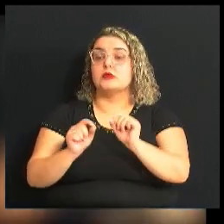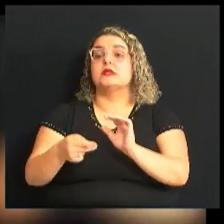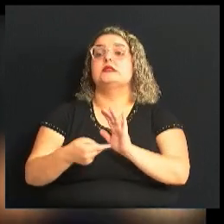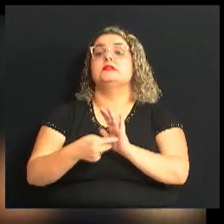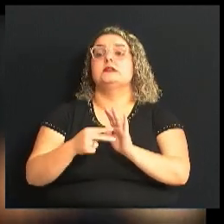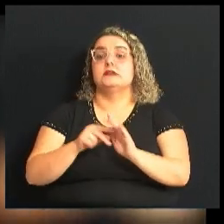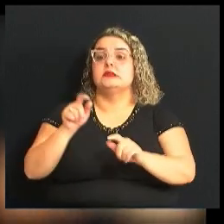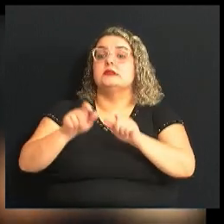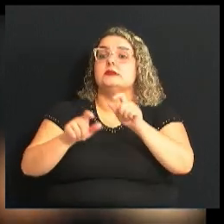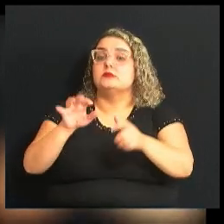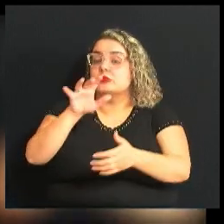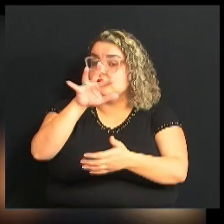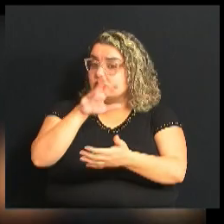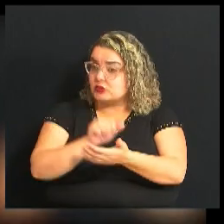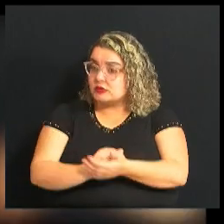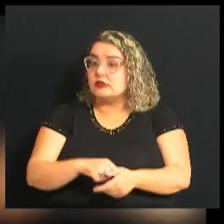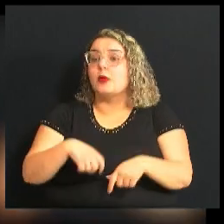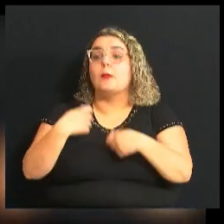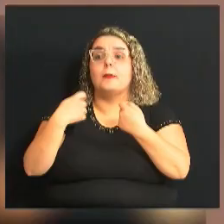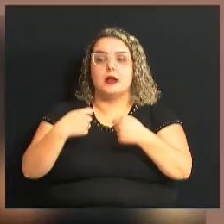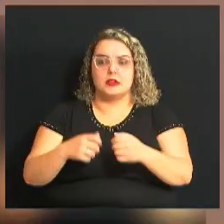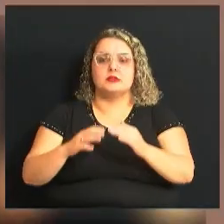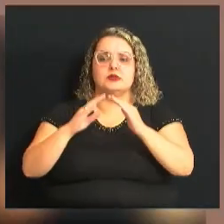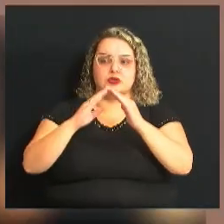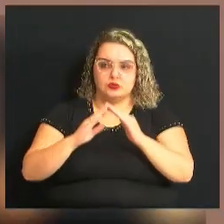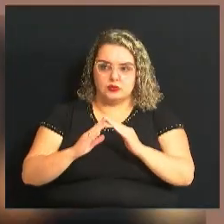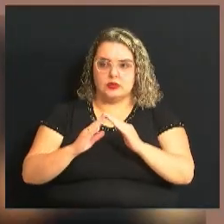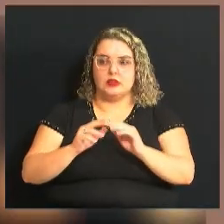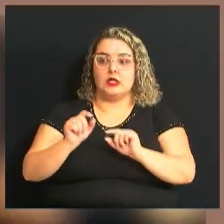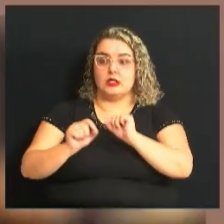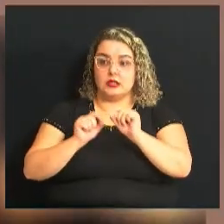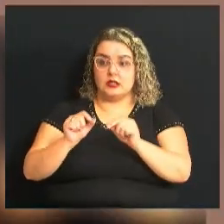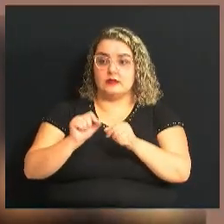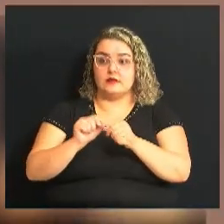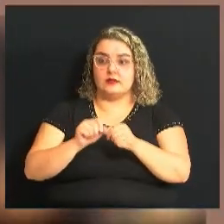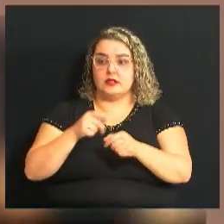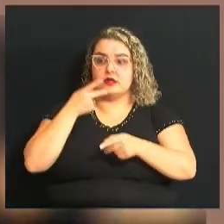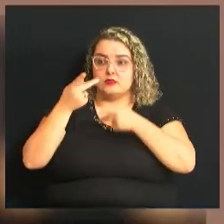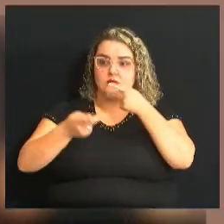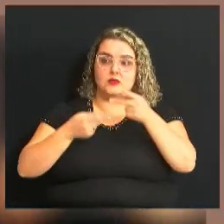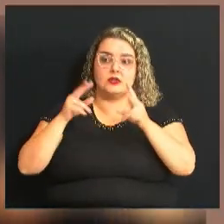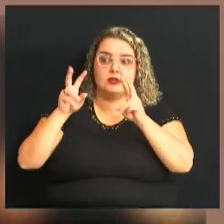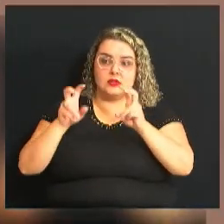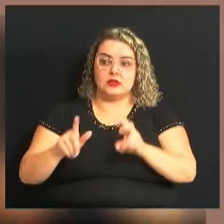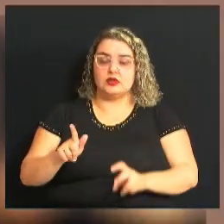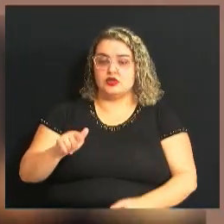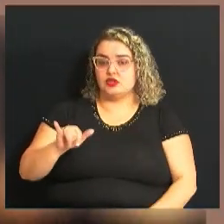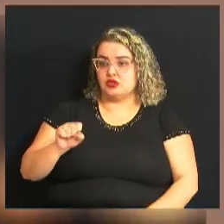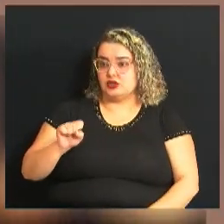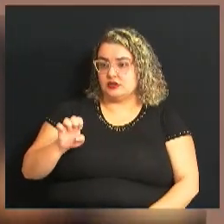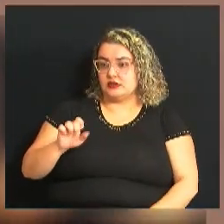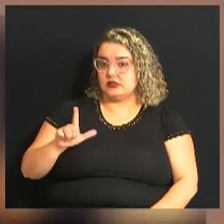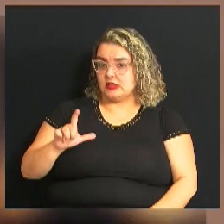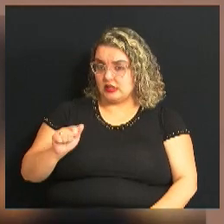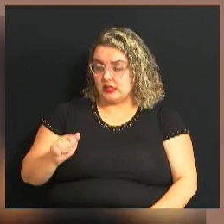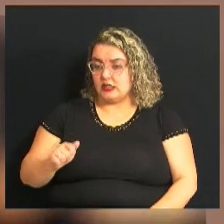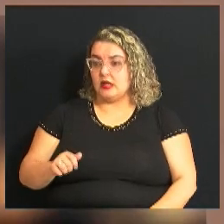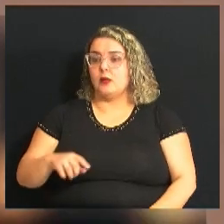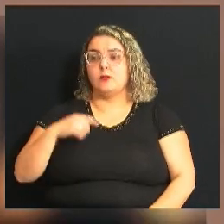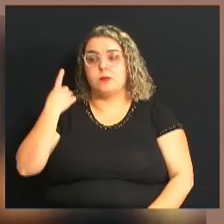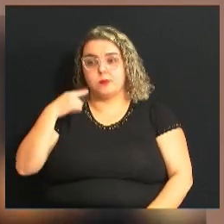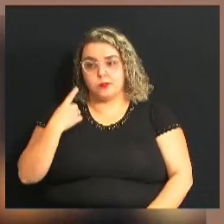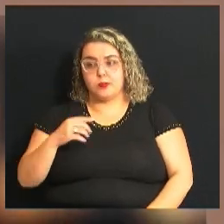pessoas cadastradas que precisam de moradia. Quem também fez uma fala sobre o assunto foi Gisela Tibiriçá, advogada